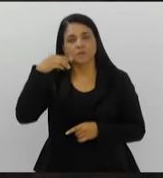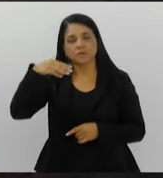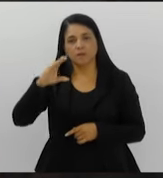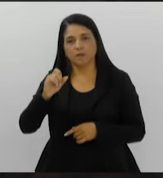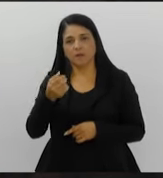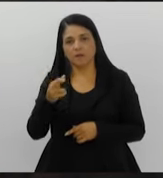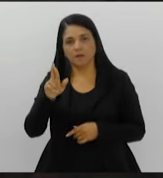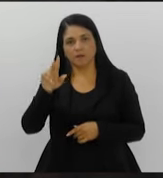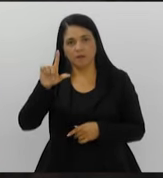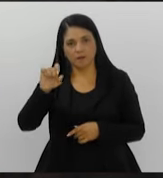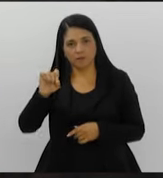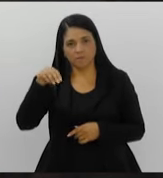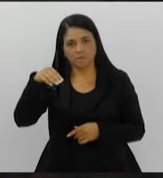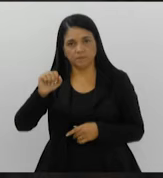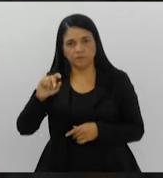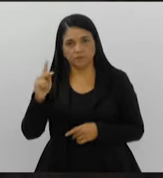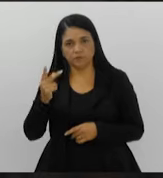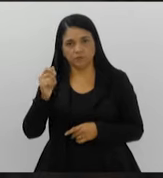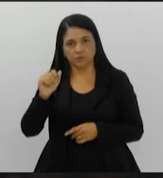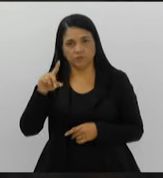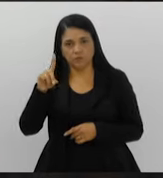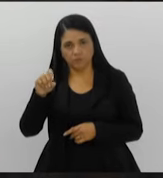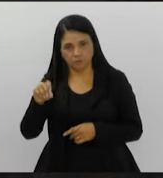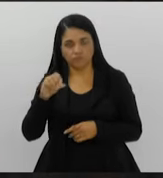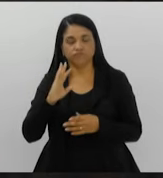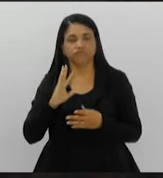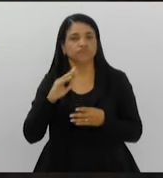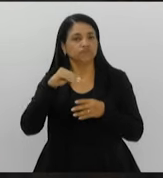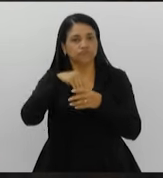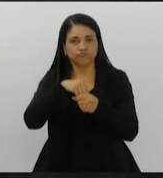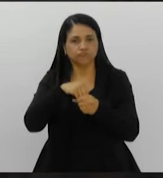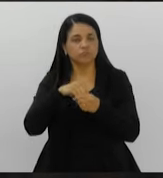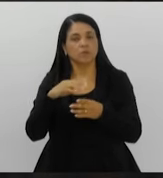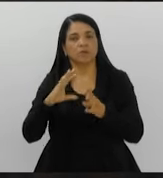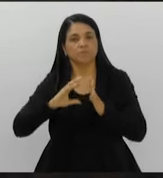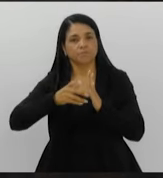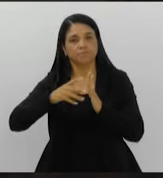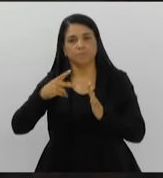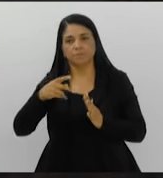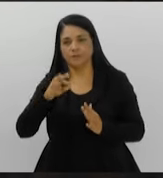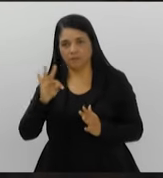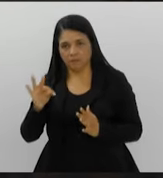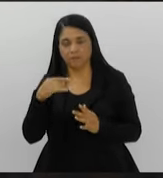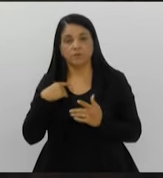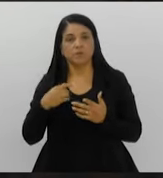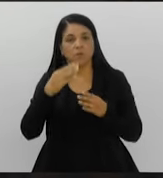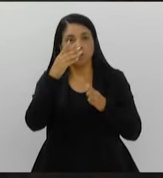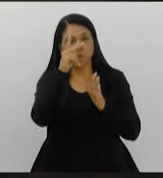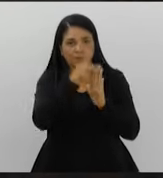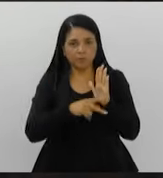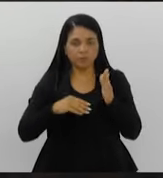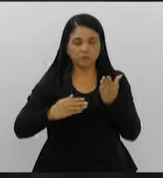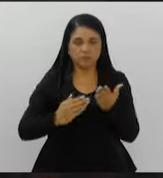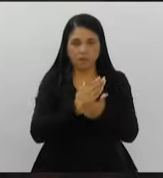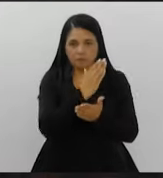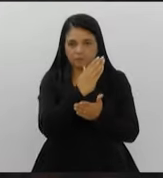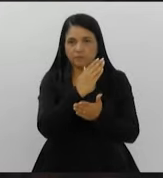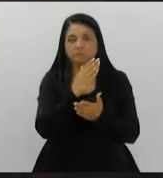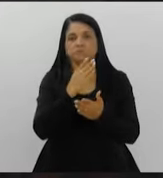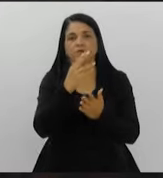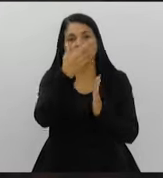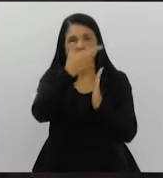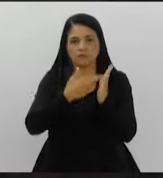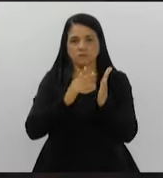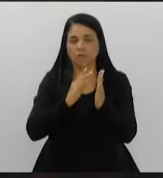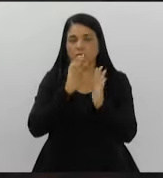aqui, a bancada, toda a bancada do PT. Com o projeto aprovado, vai a redação